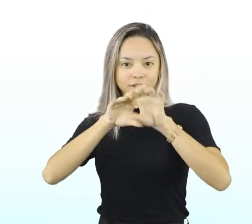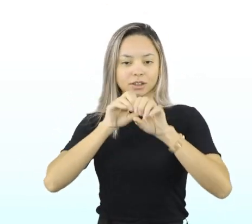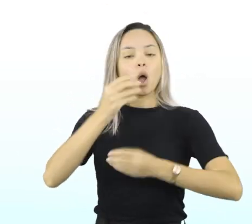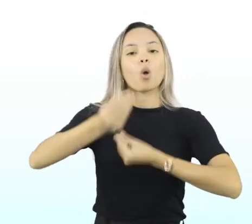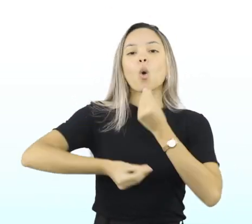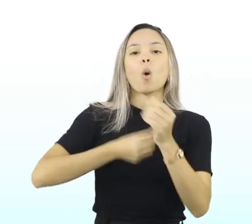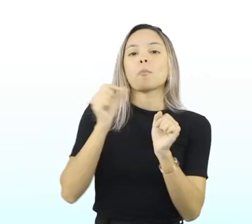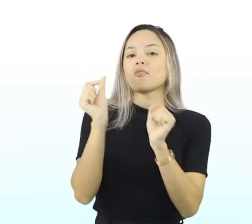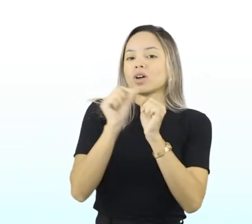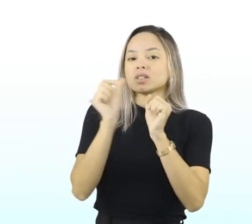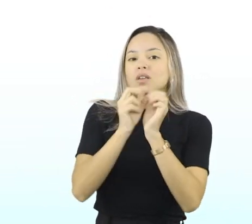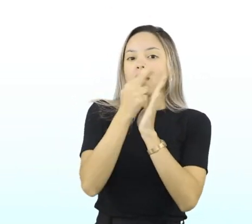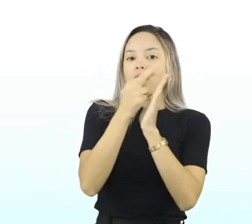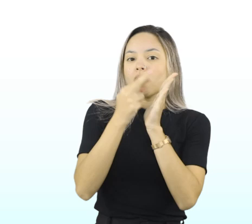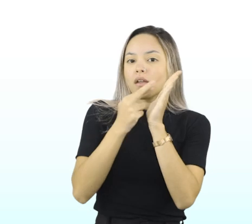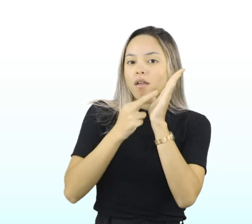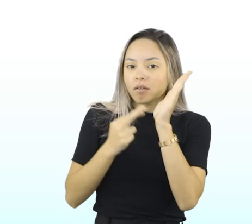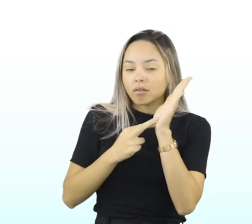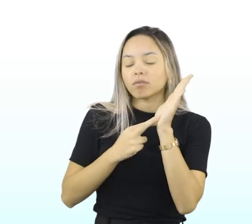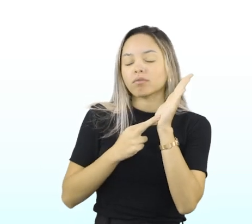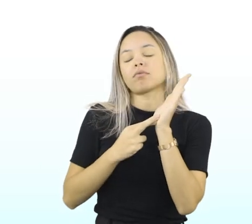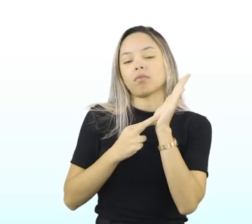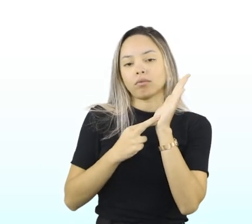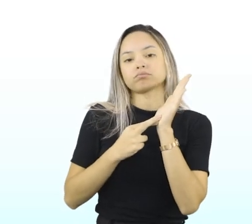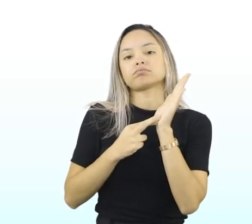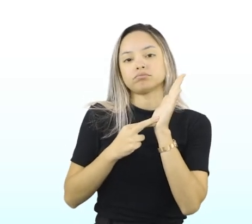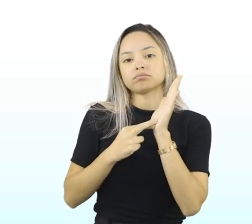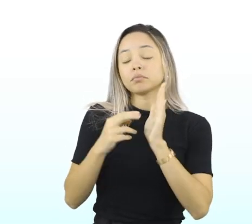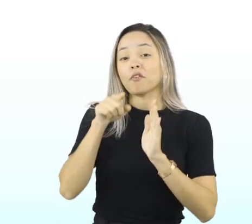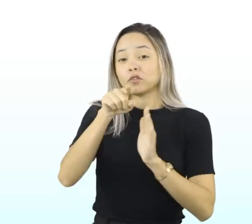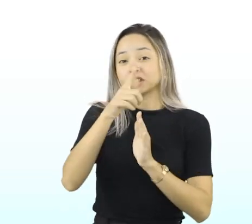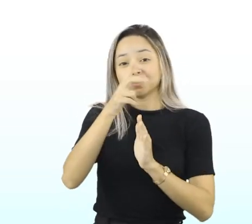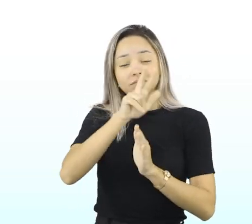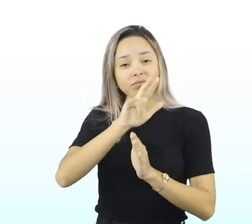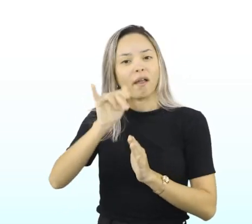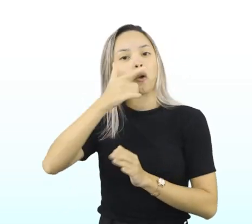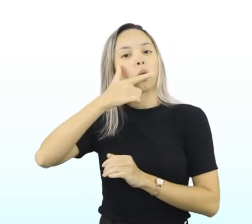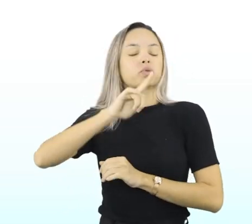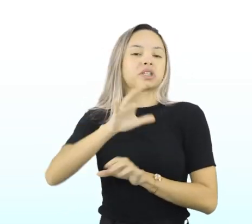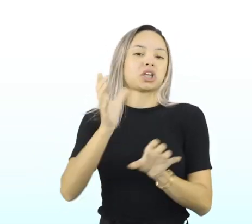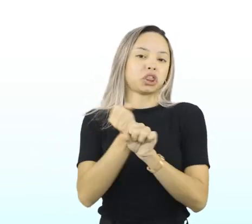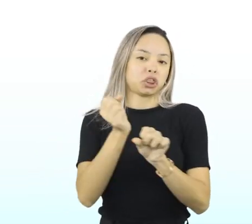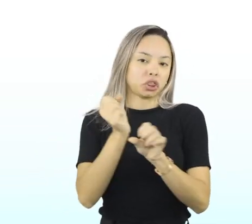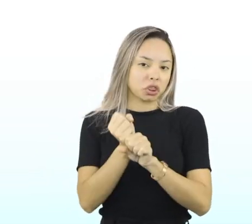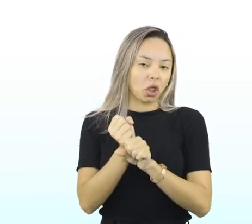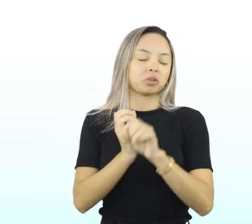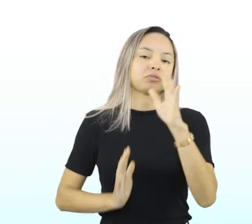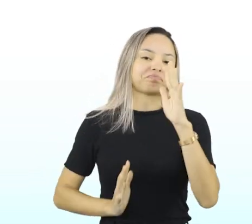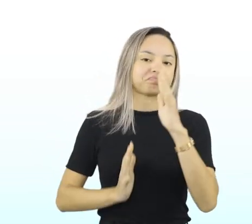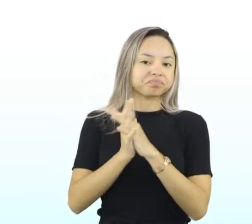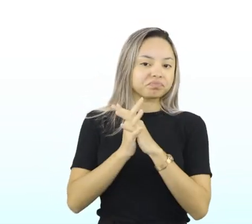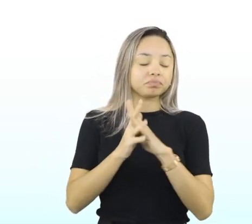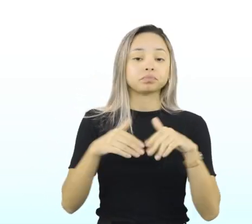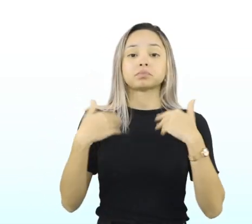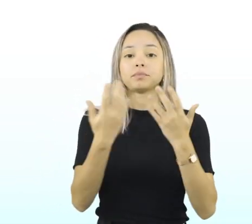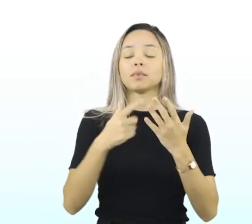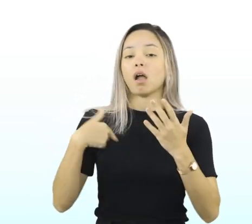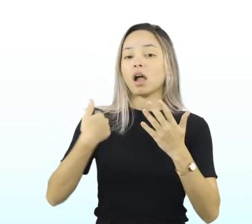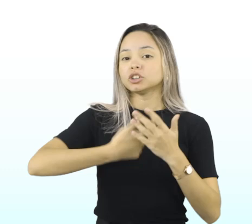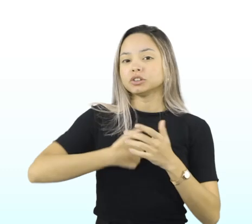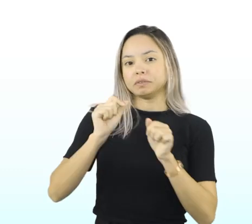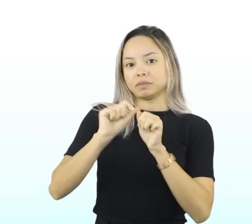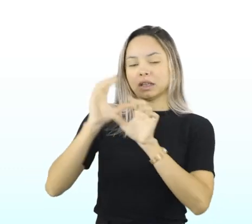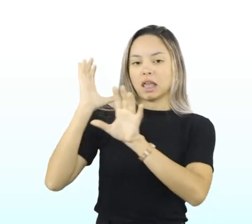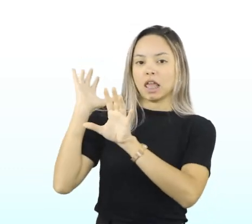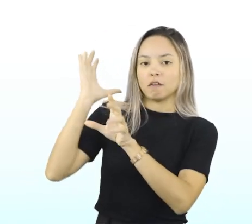como trabalhar o texto dissertativo argumentativo para o Enem, certamente você vai sair muito bem. Então a gente vai fazer uma